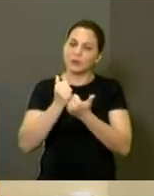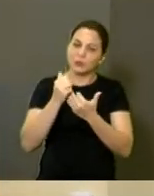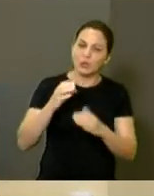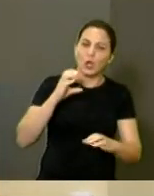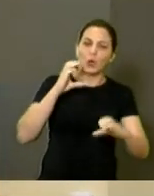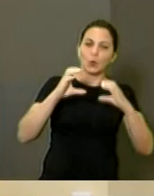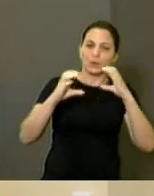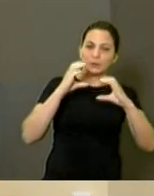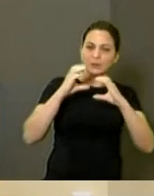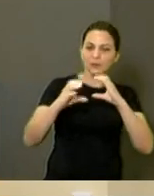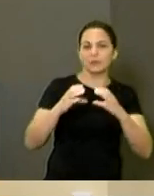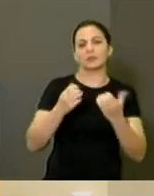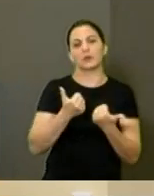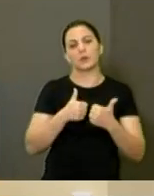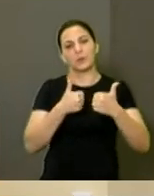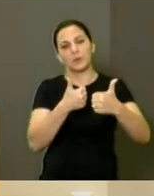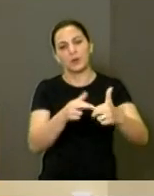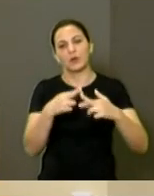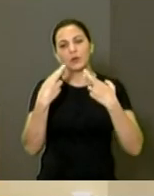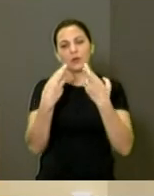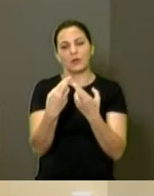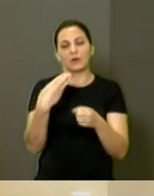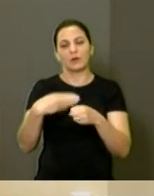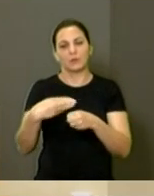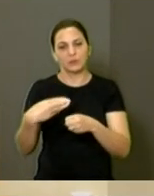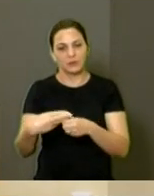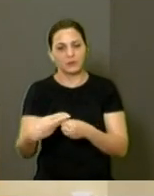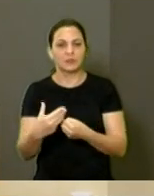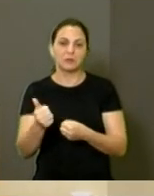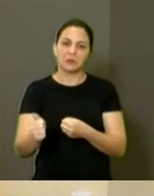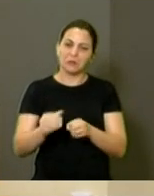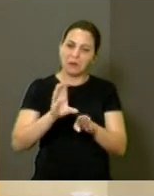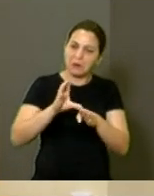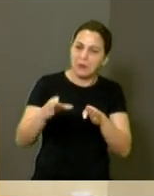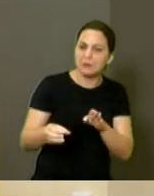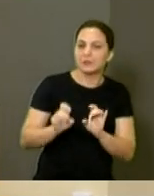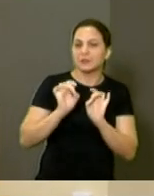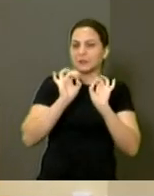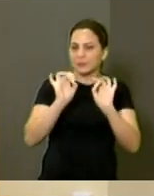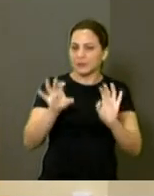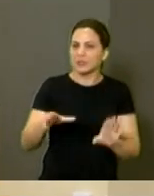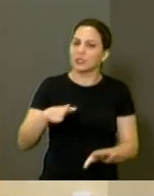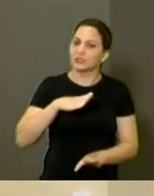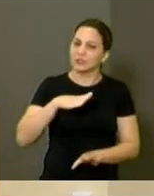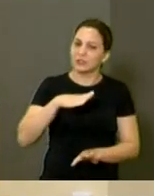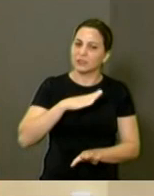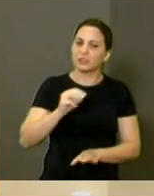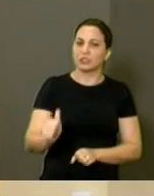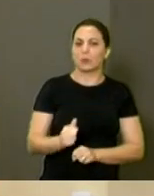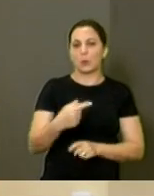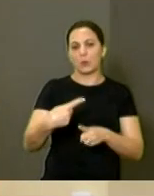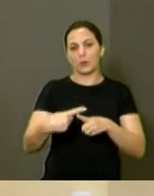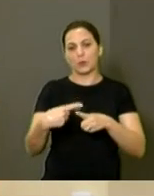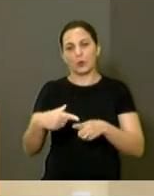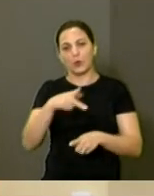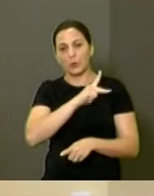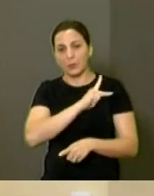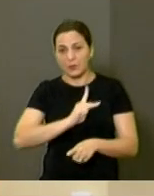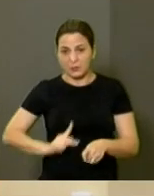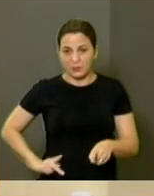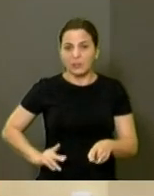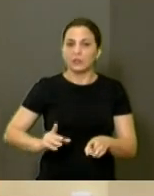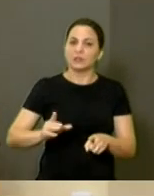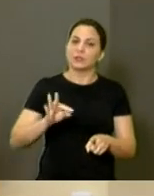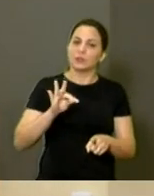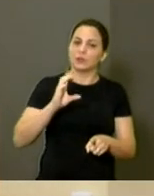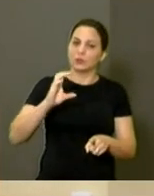acompanhar as sessões das câmaras municipais em especial da cidade de Araraquara até porque o presidente do Tribunal de